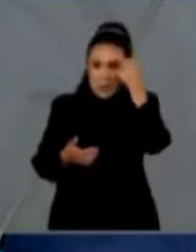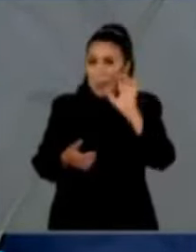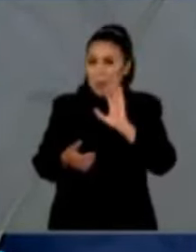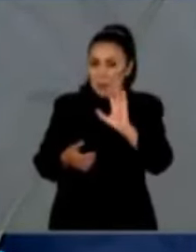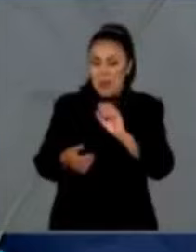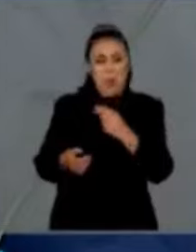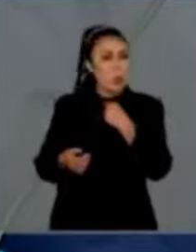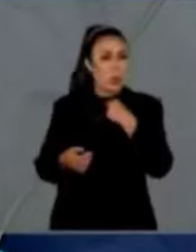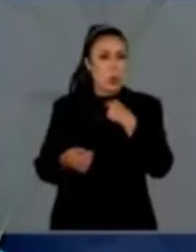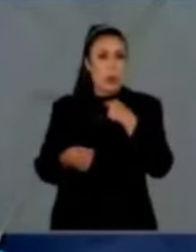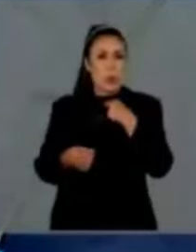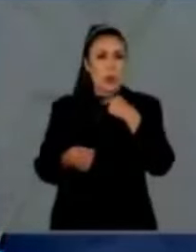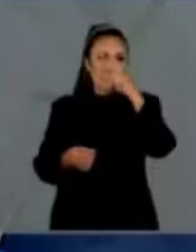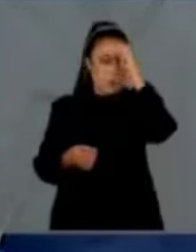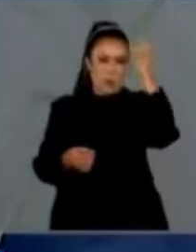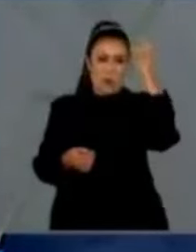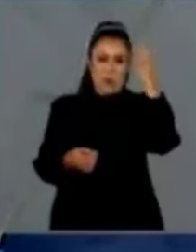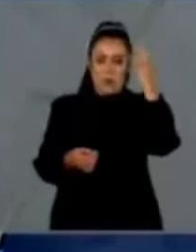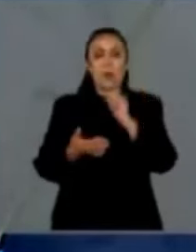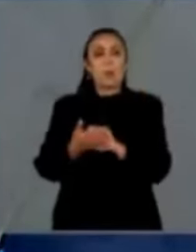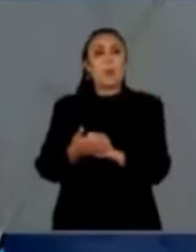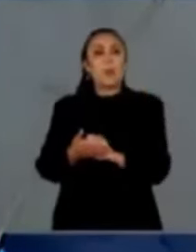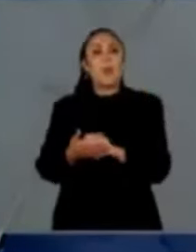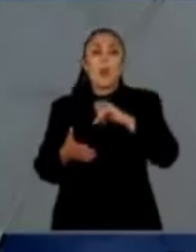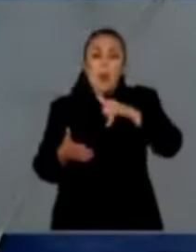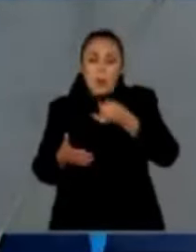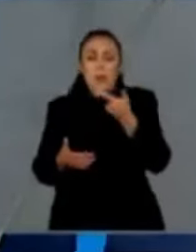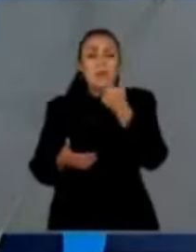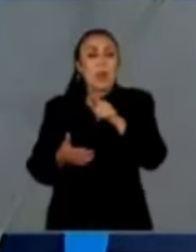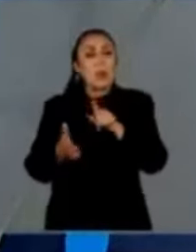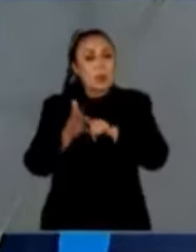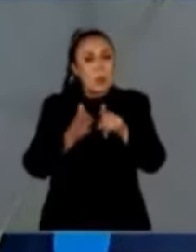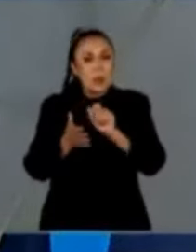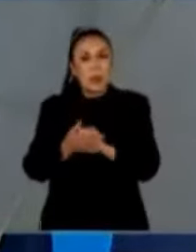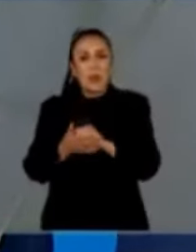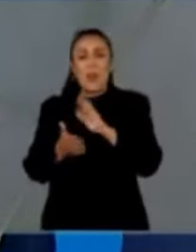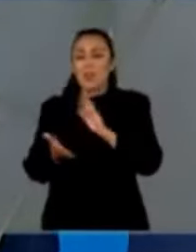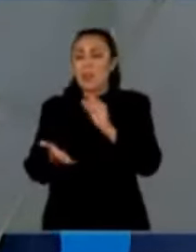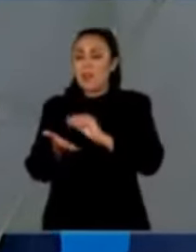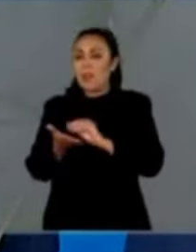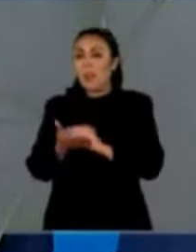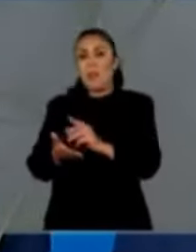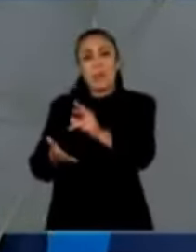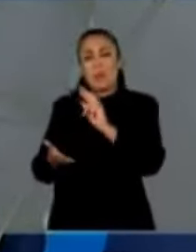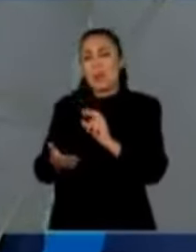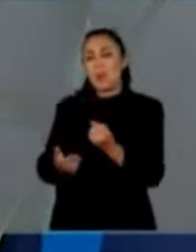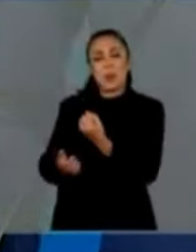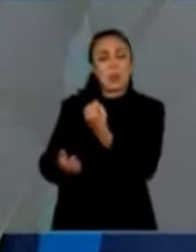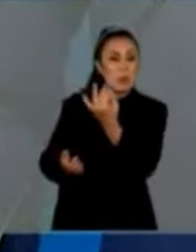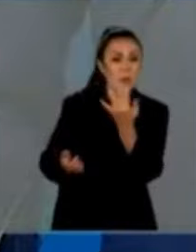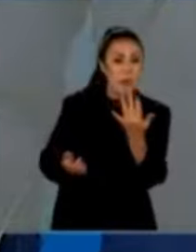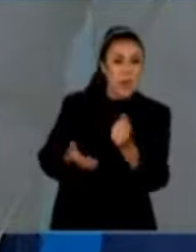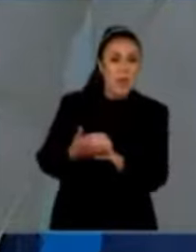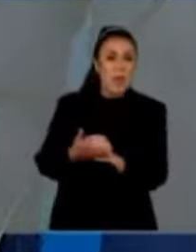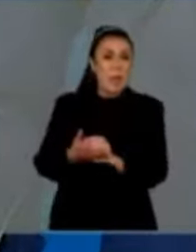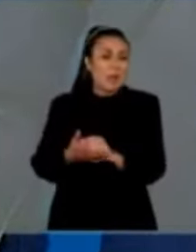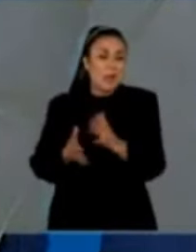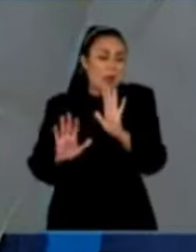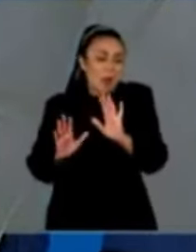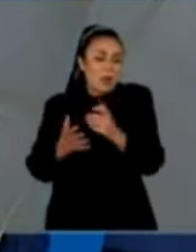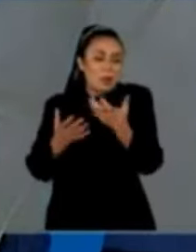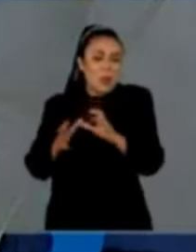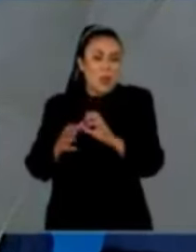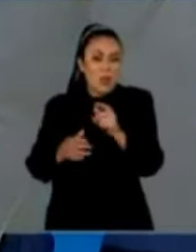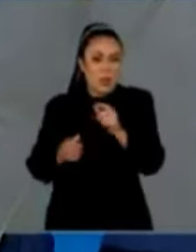aproveitar para deixar uma pergunta para vocês já não respondeu várias eu não vou ficar insistindo que você fica constrangido você fica irritado eu vou te